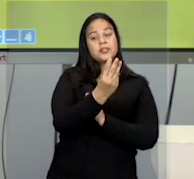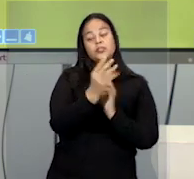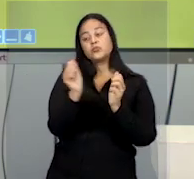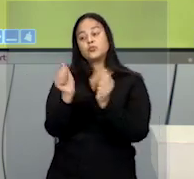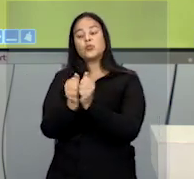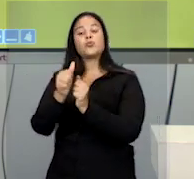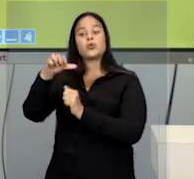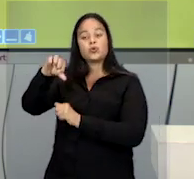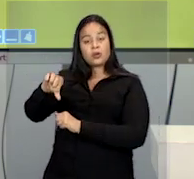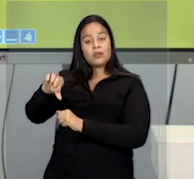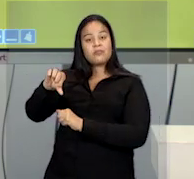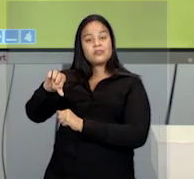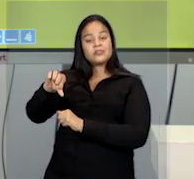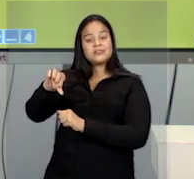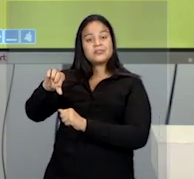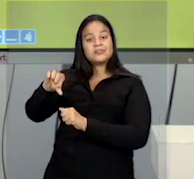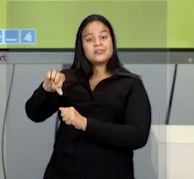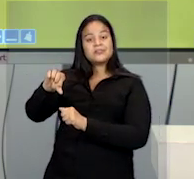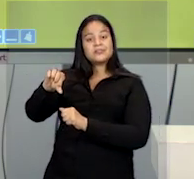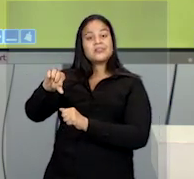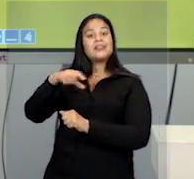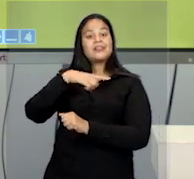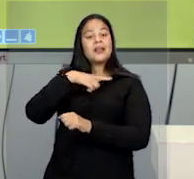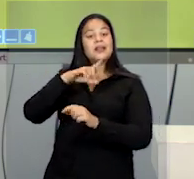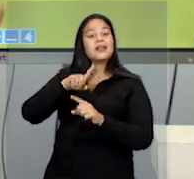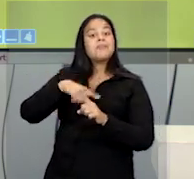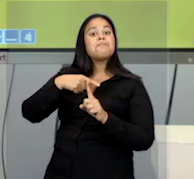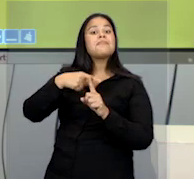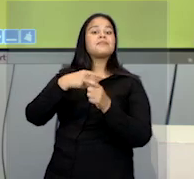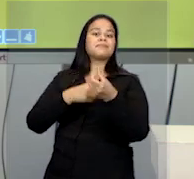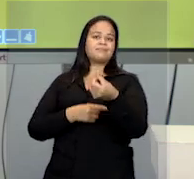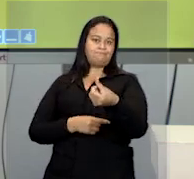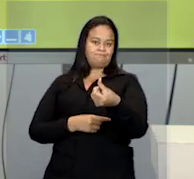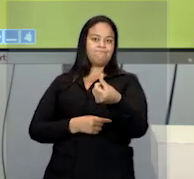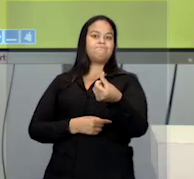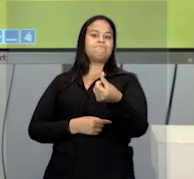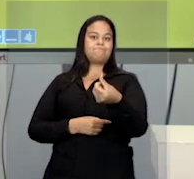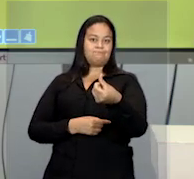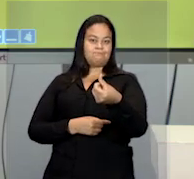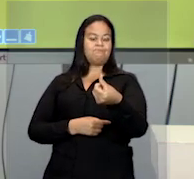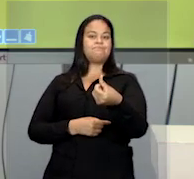ainda vai sobrar 6, ó. Vai sobrar 6. Vai sobrar 6.